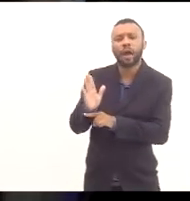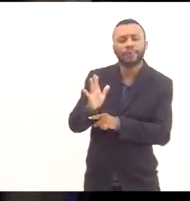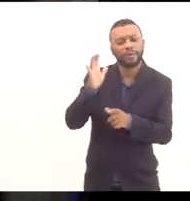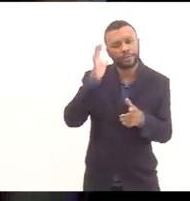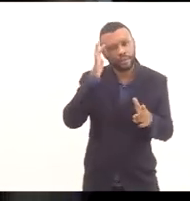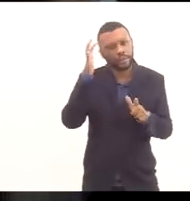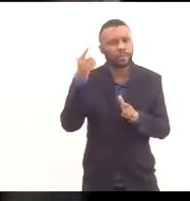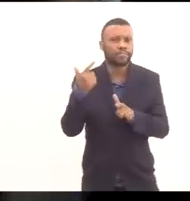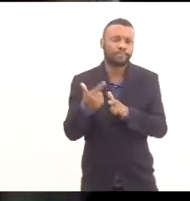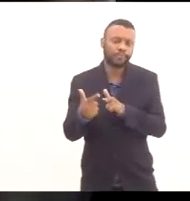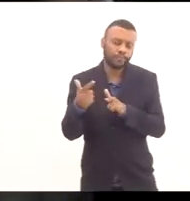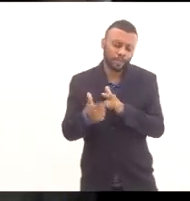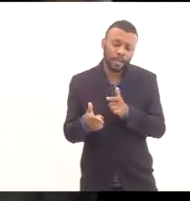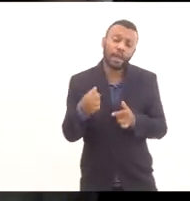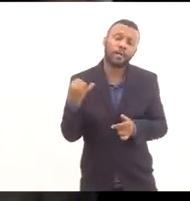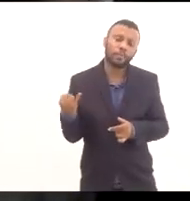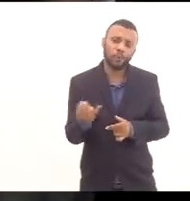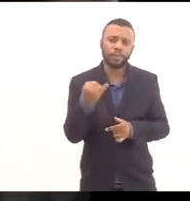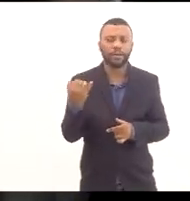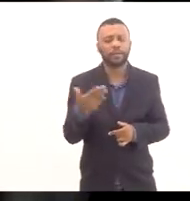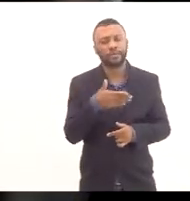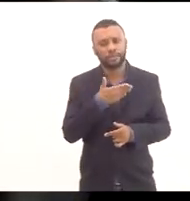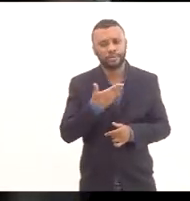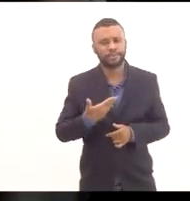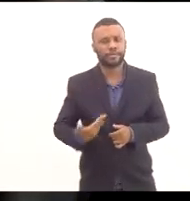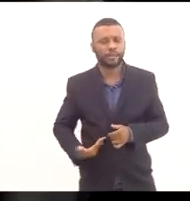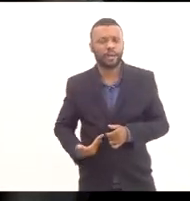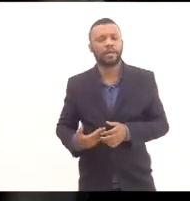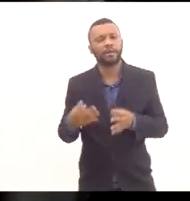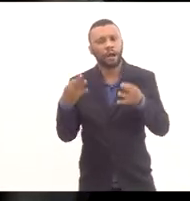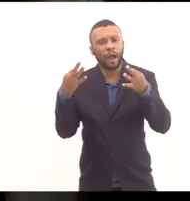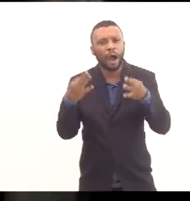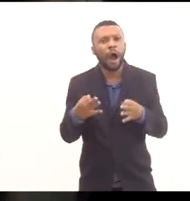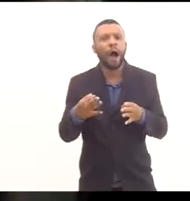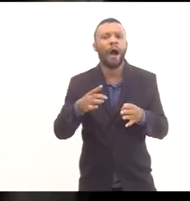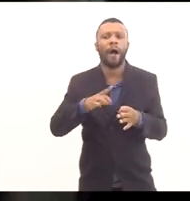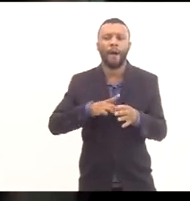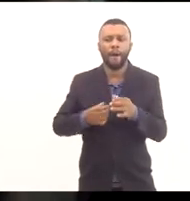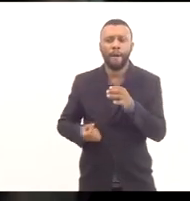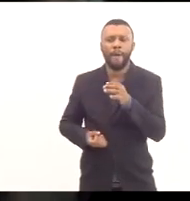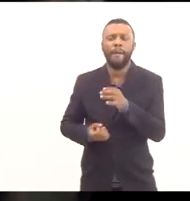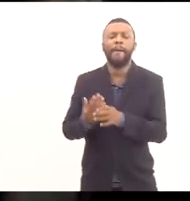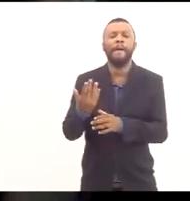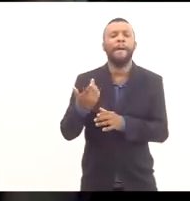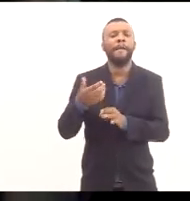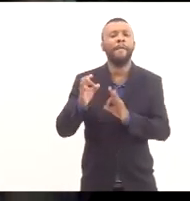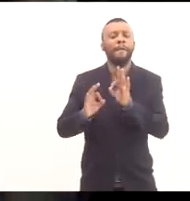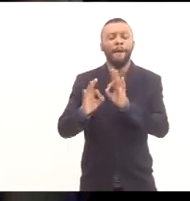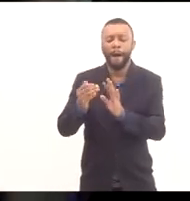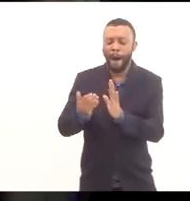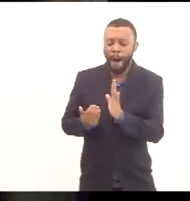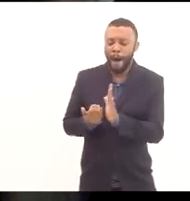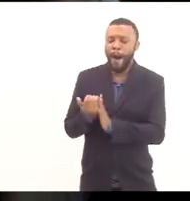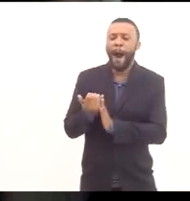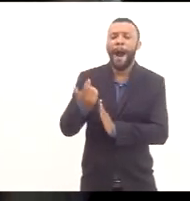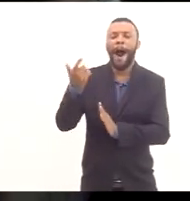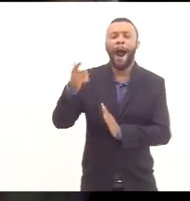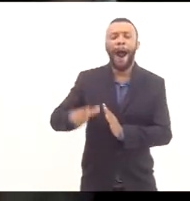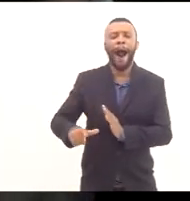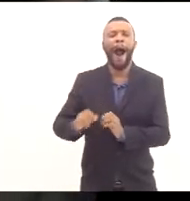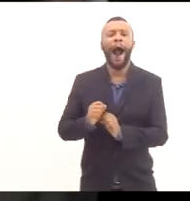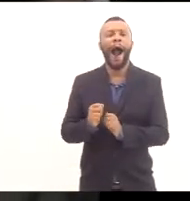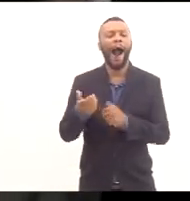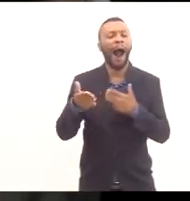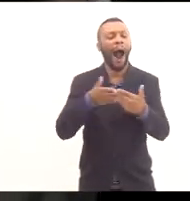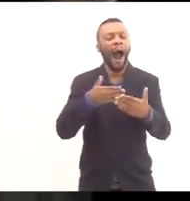e que é louvável que o estado realmente implemente esse recomeçar independente da